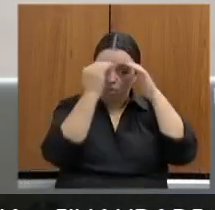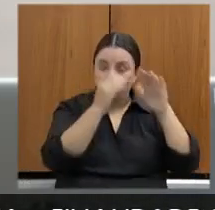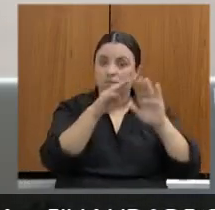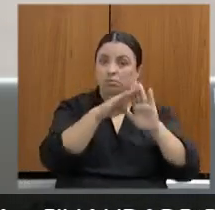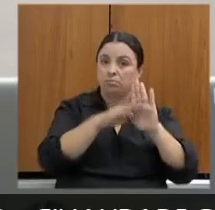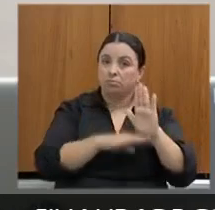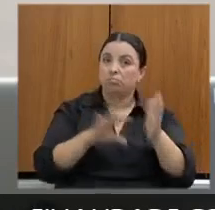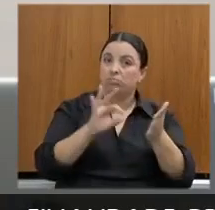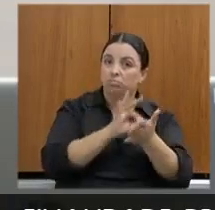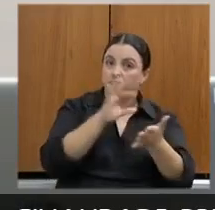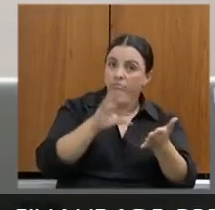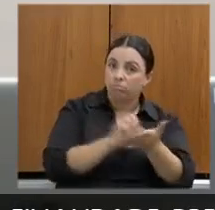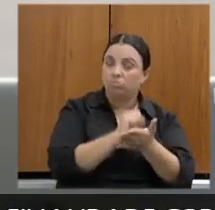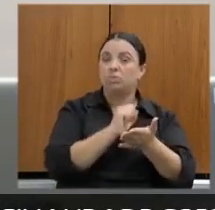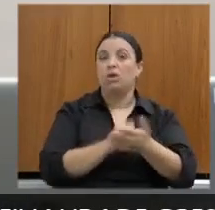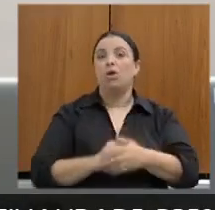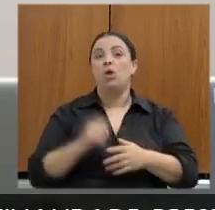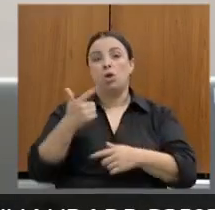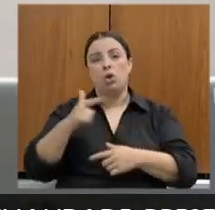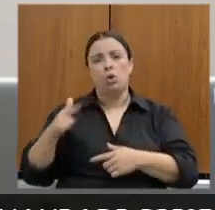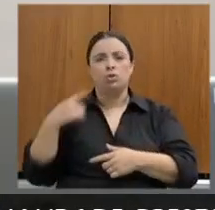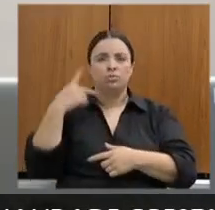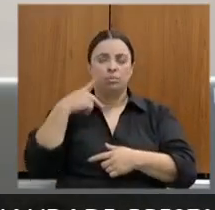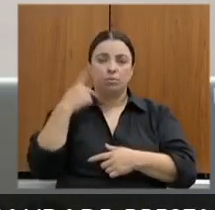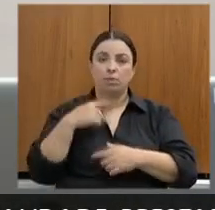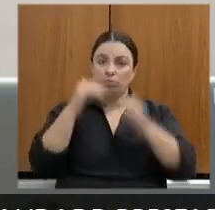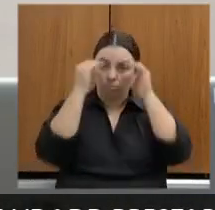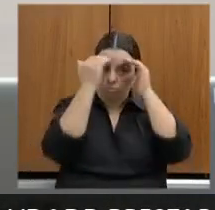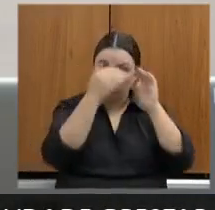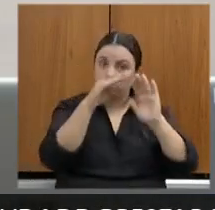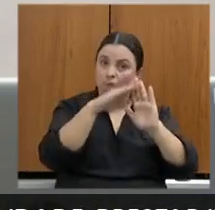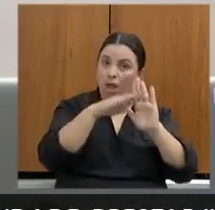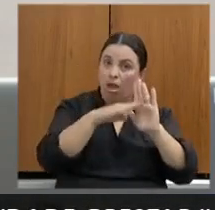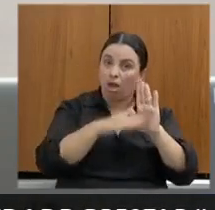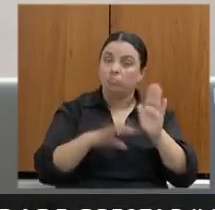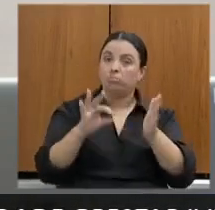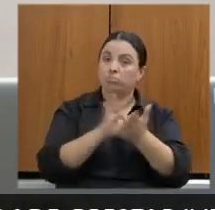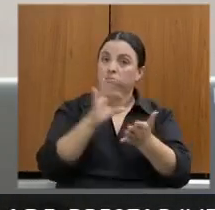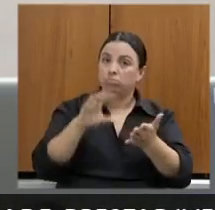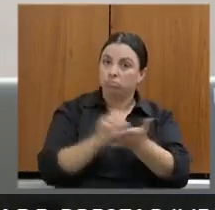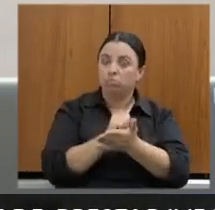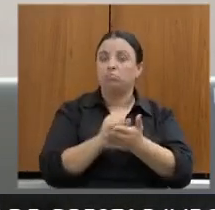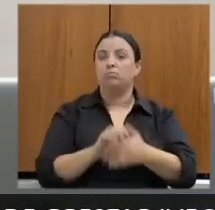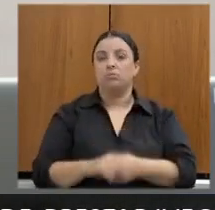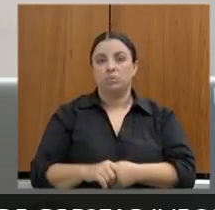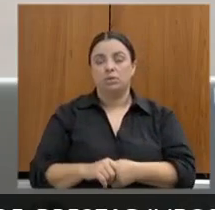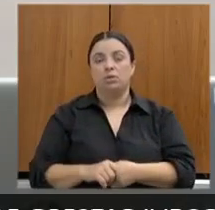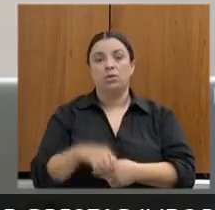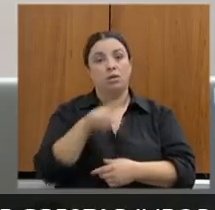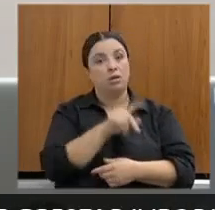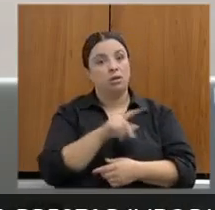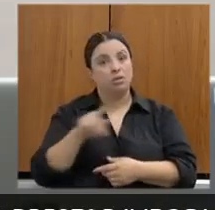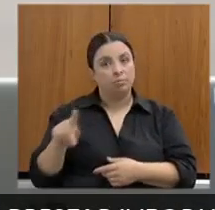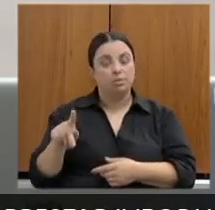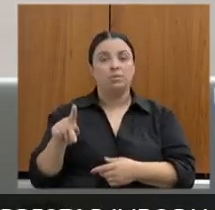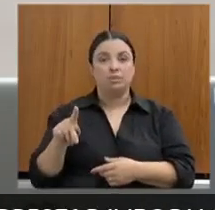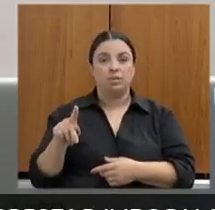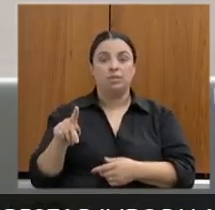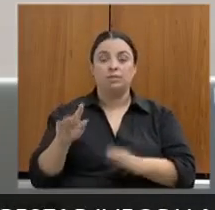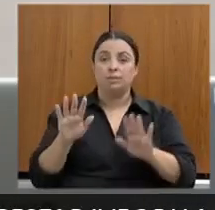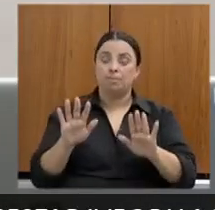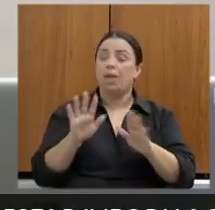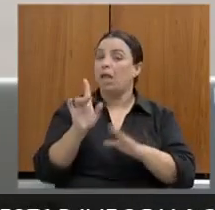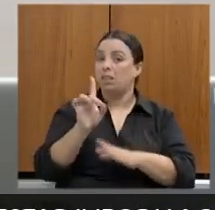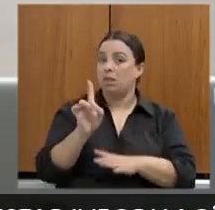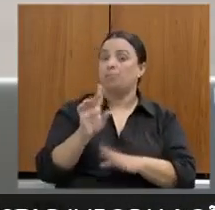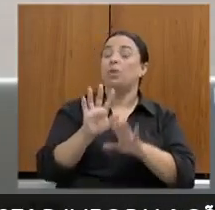seis demais parlamentares por ordem de inscrição presidência é o parlamentar se